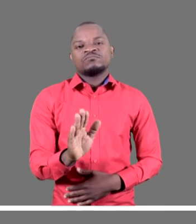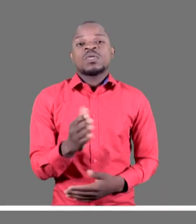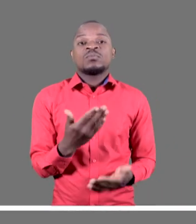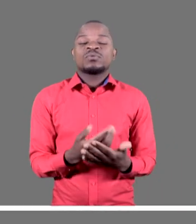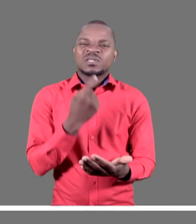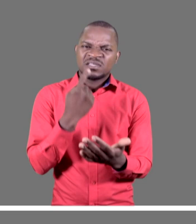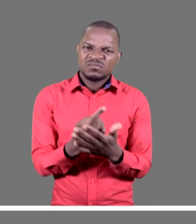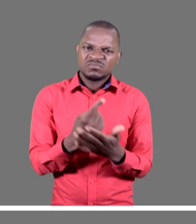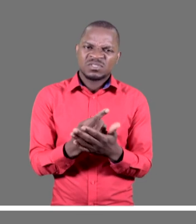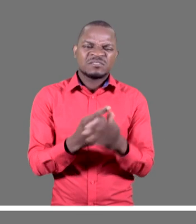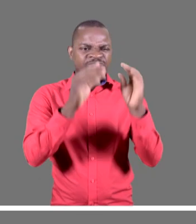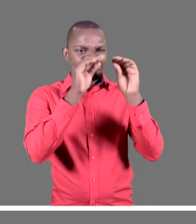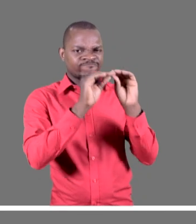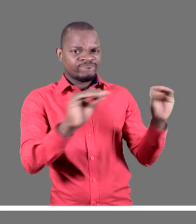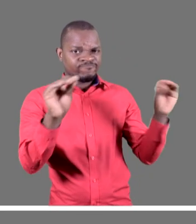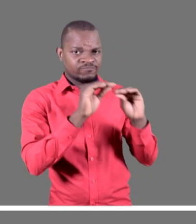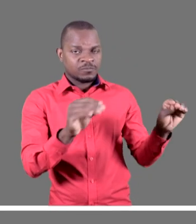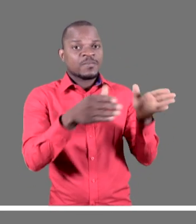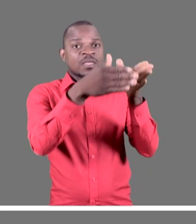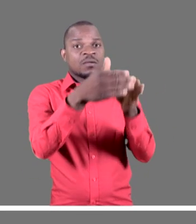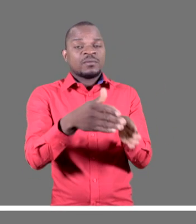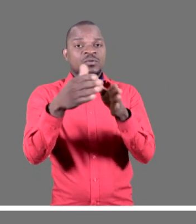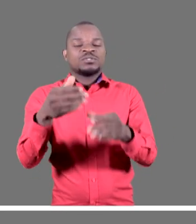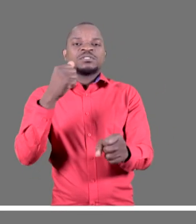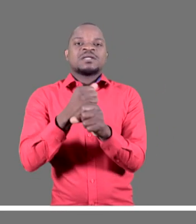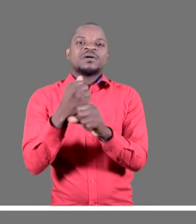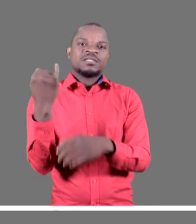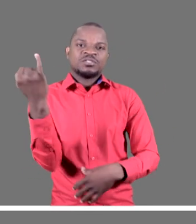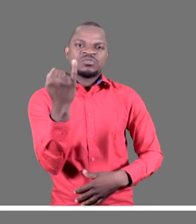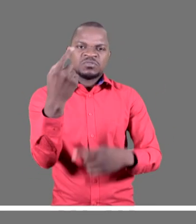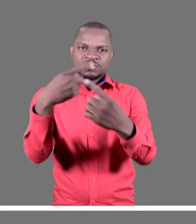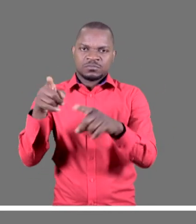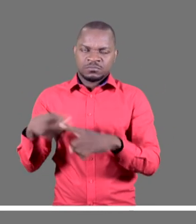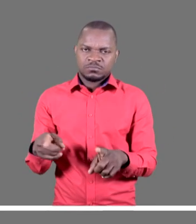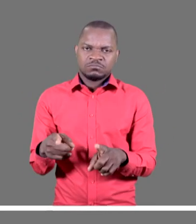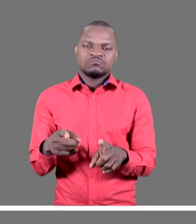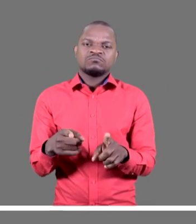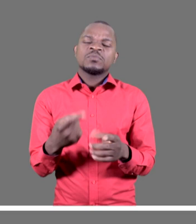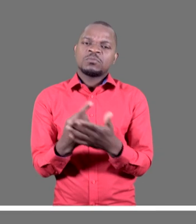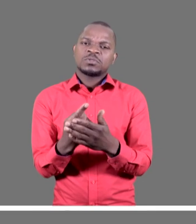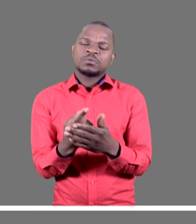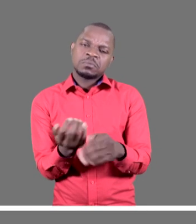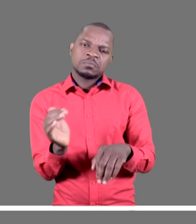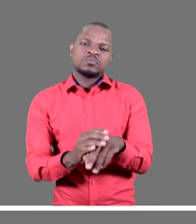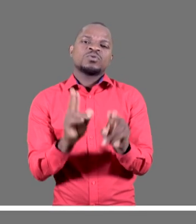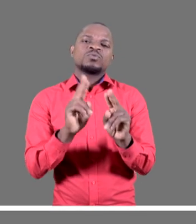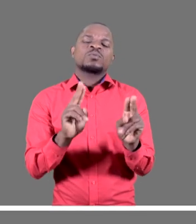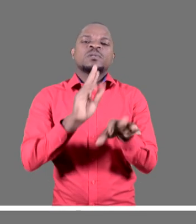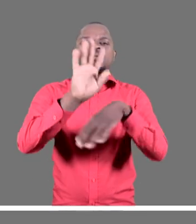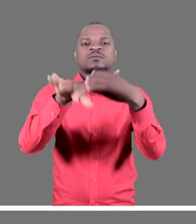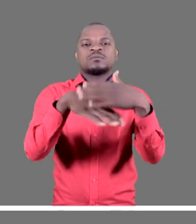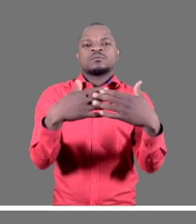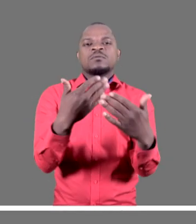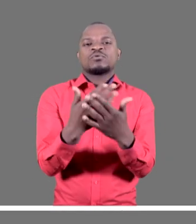treinar as pessoas que forem atender ao público devem estar minimamente treinadas em língua de sinais para melhor